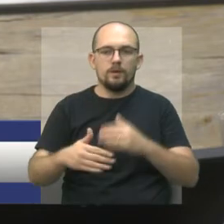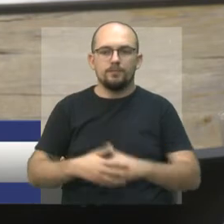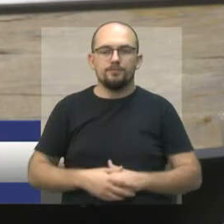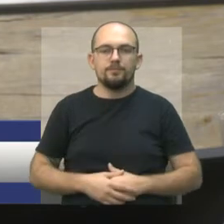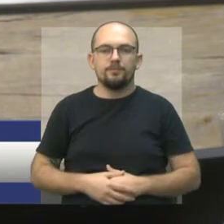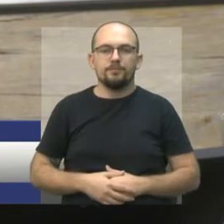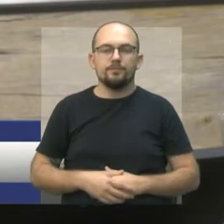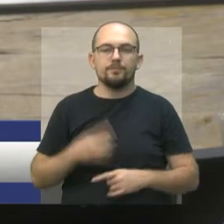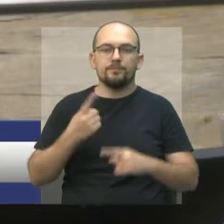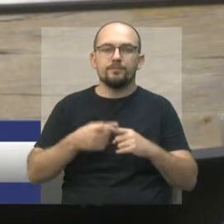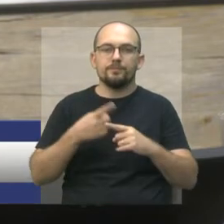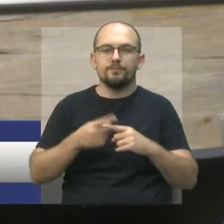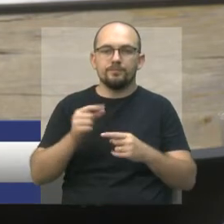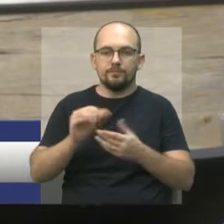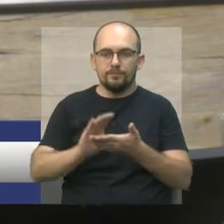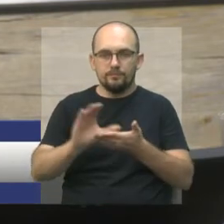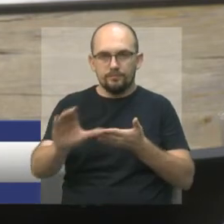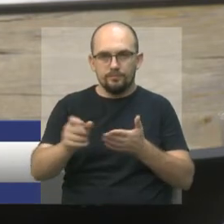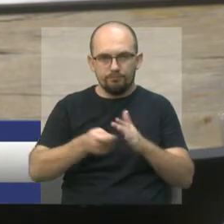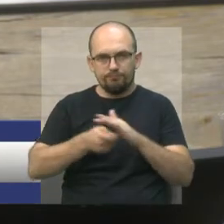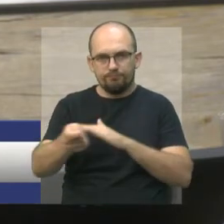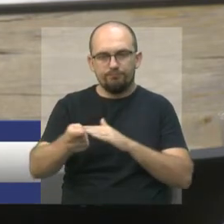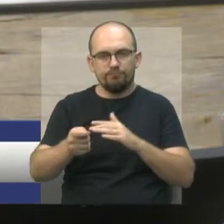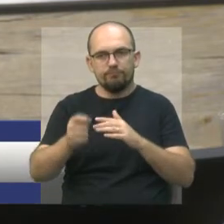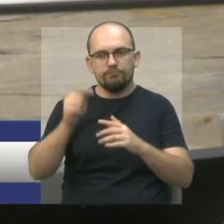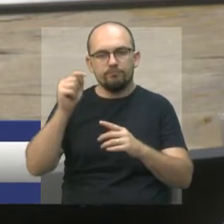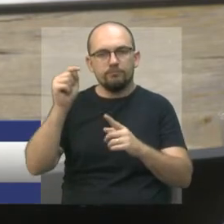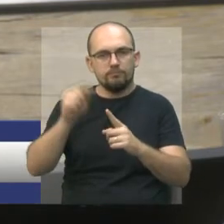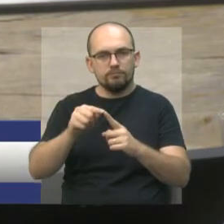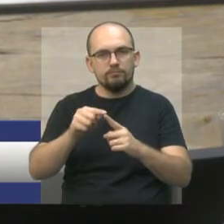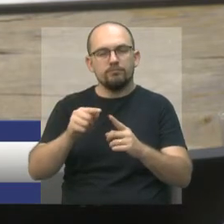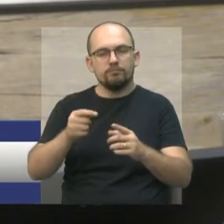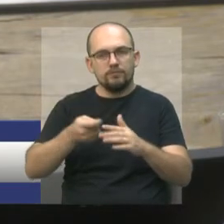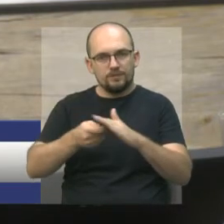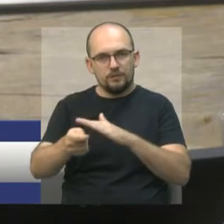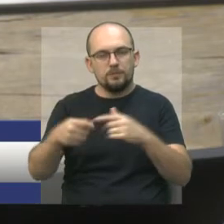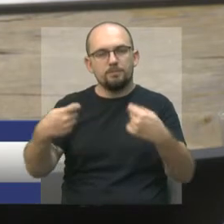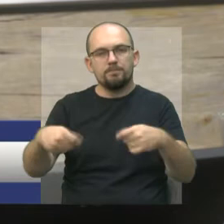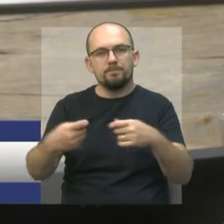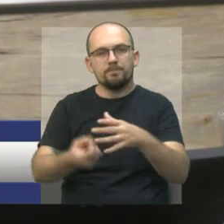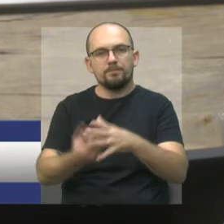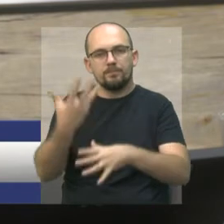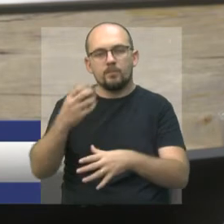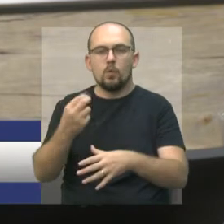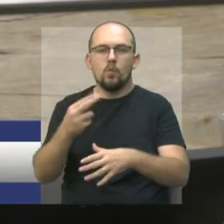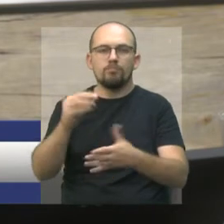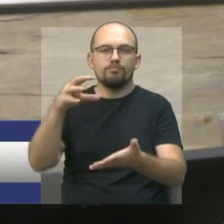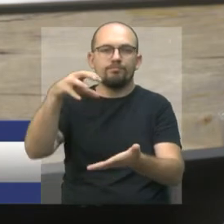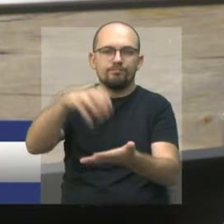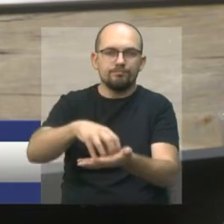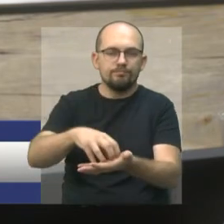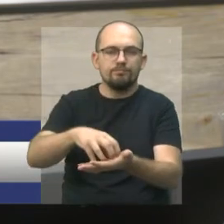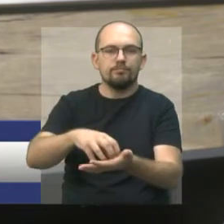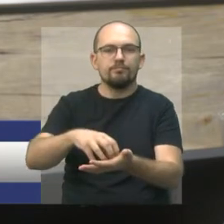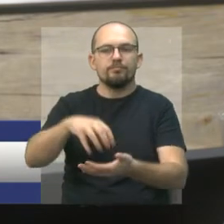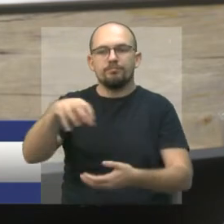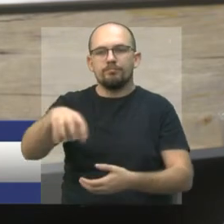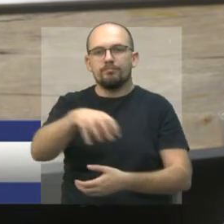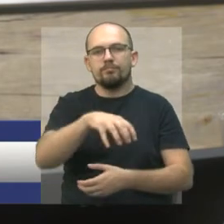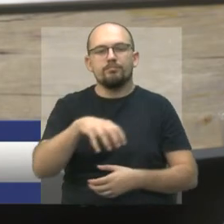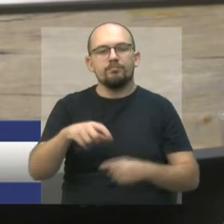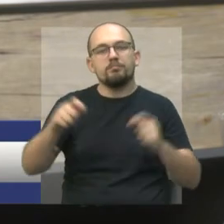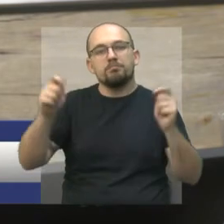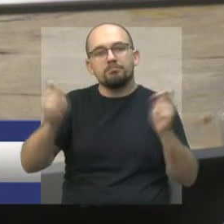que a destinação de recursos à promoção dos investimentos necessários para a criação e instalação de meios que